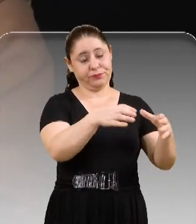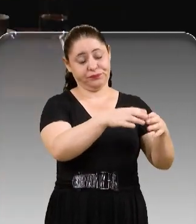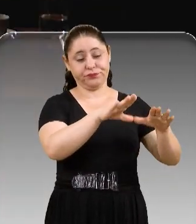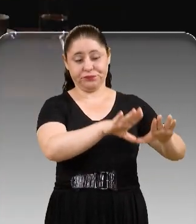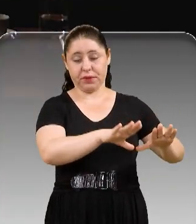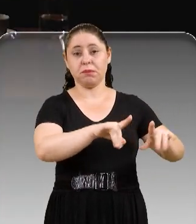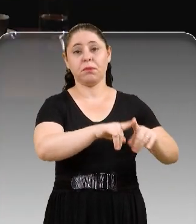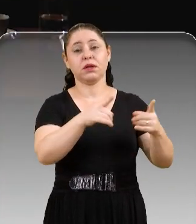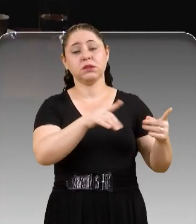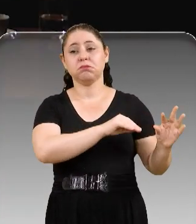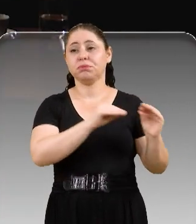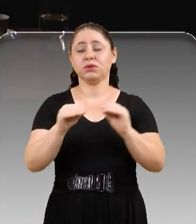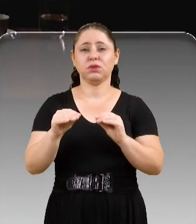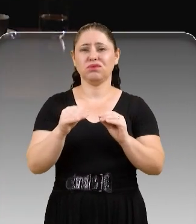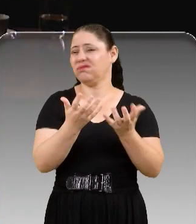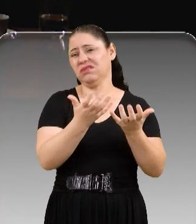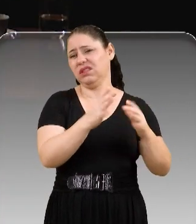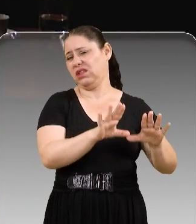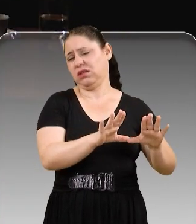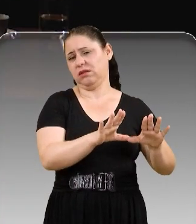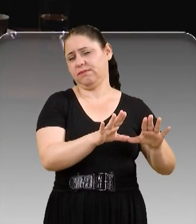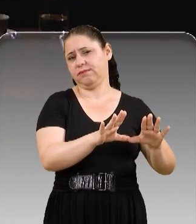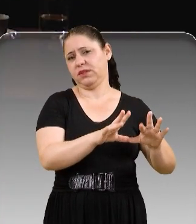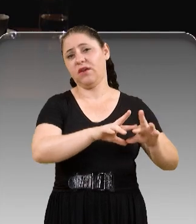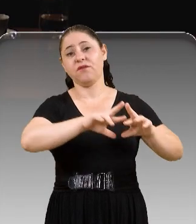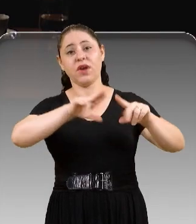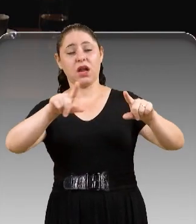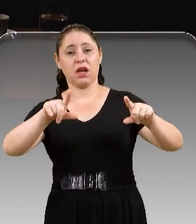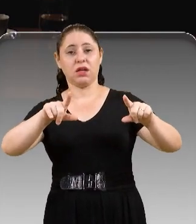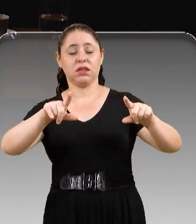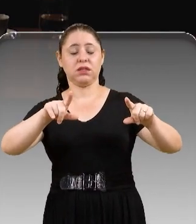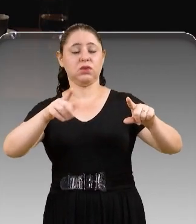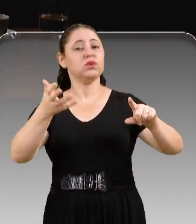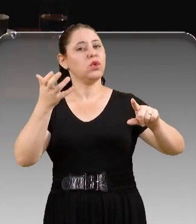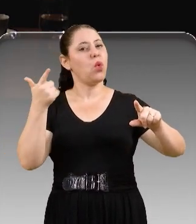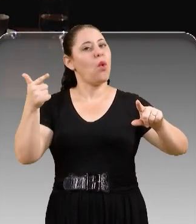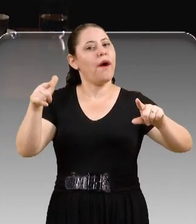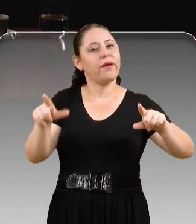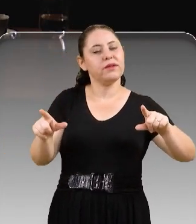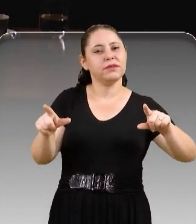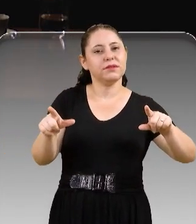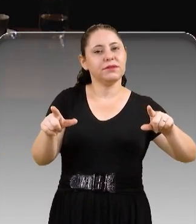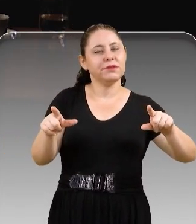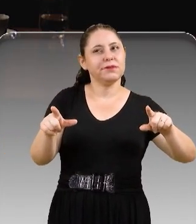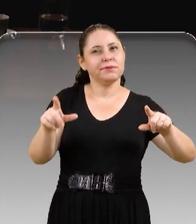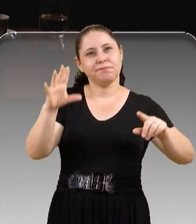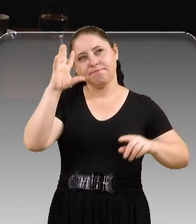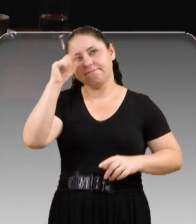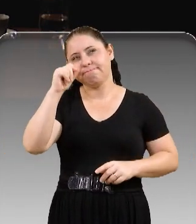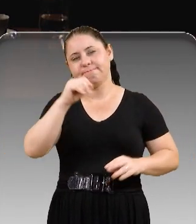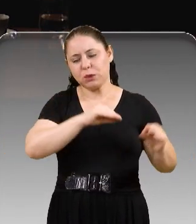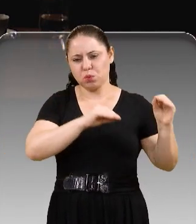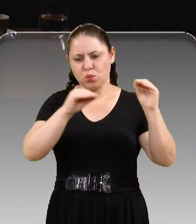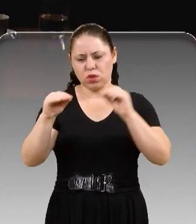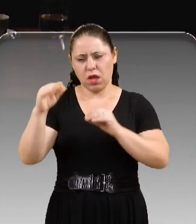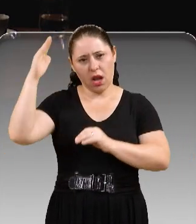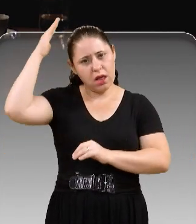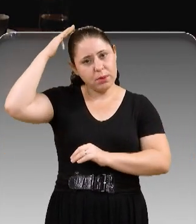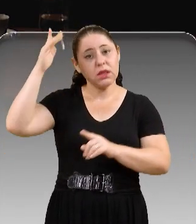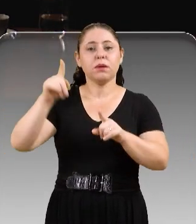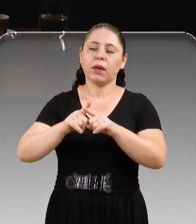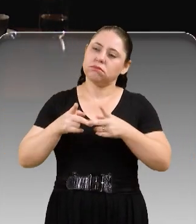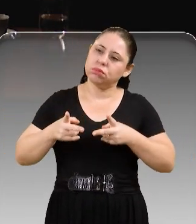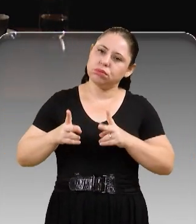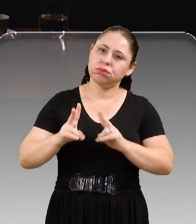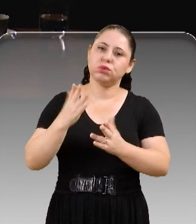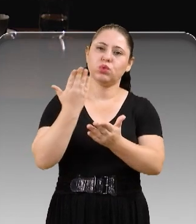Então, não queria realmente que isso pudesse ocorrer. Então, resolvi que deveria ir a Londrina e lá